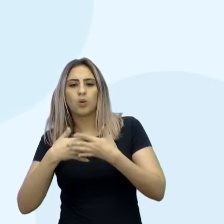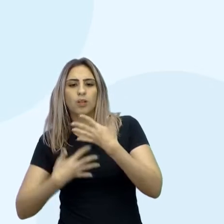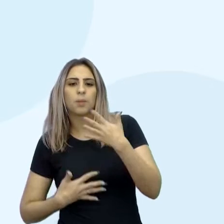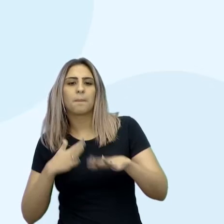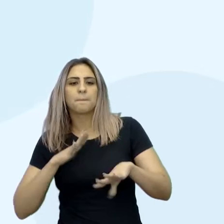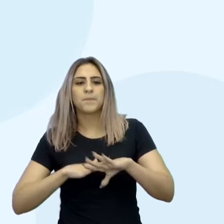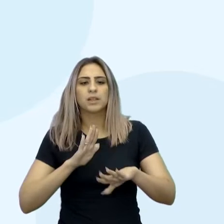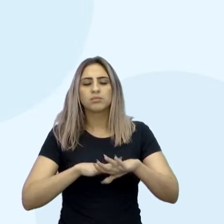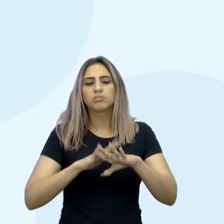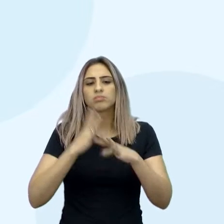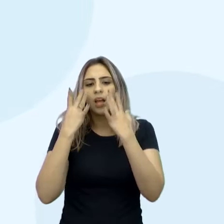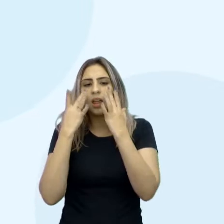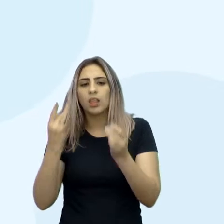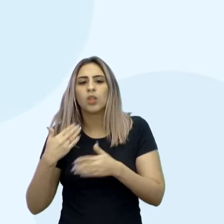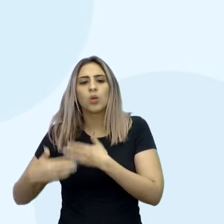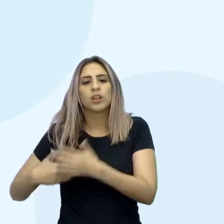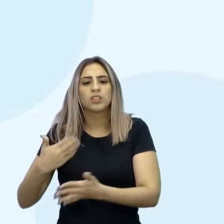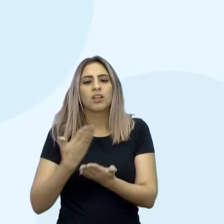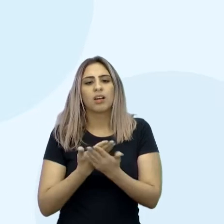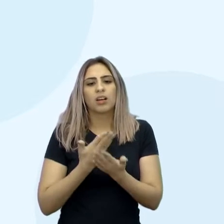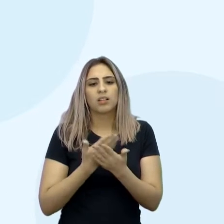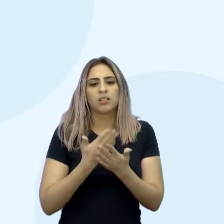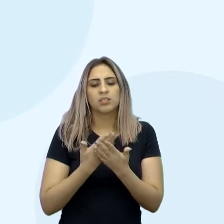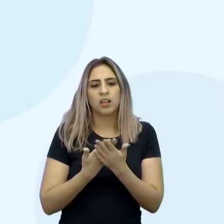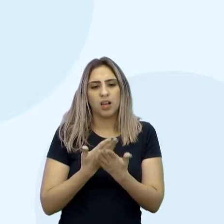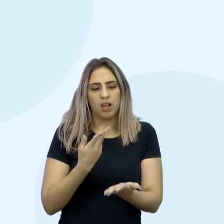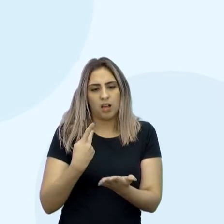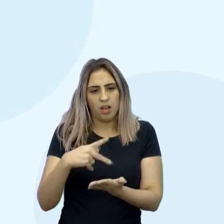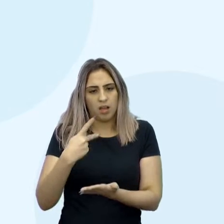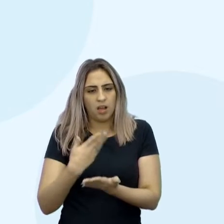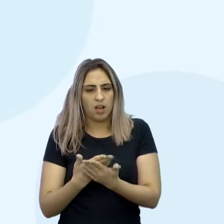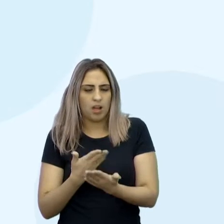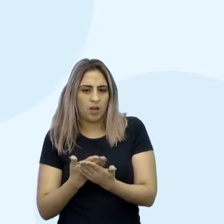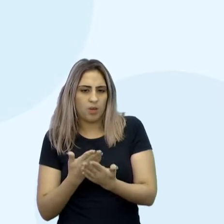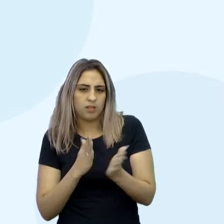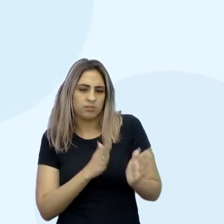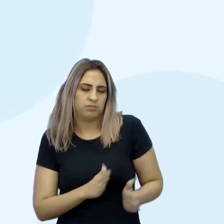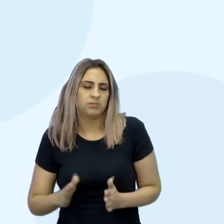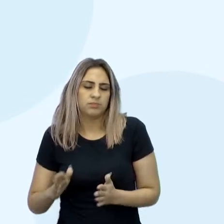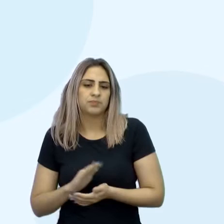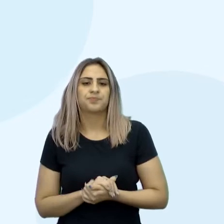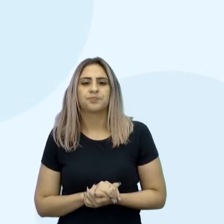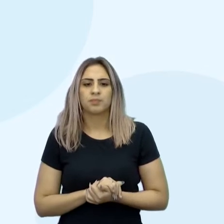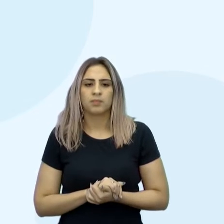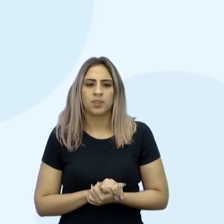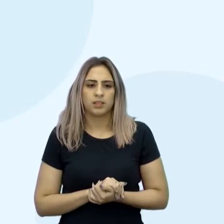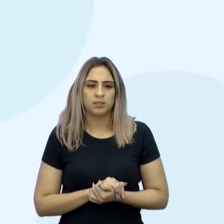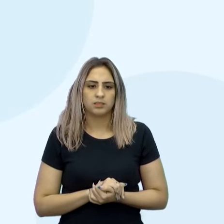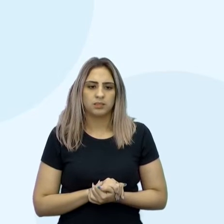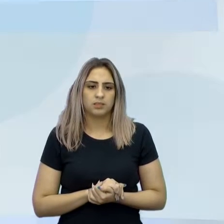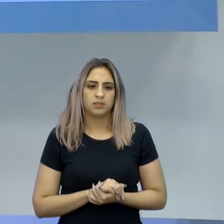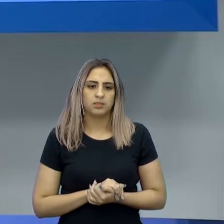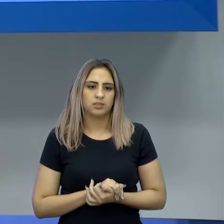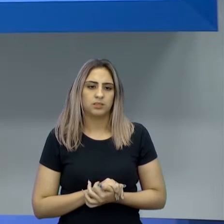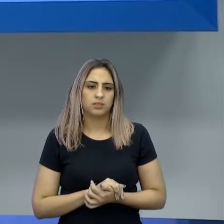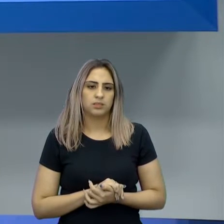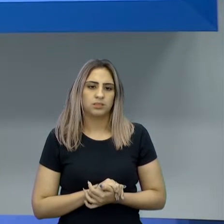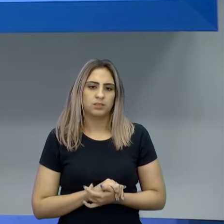que mais lhe chamaram a atenção durante, no caso aí, né, a produção das aulas, né, a preparação delas? E